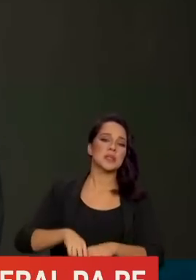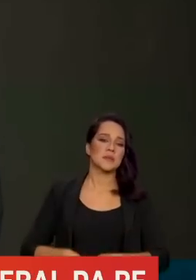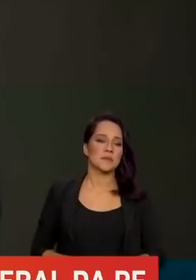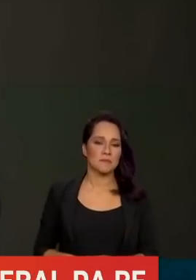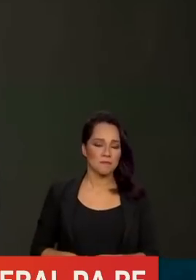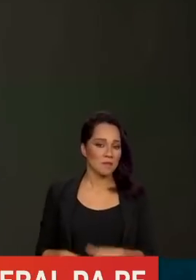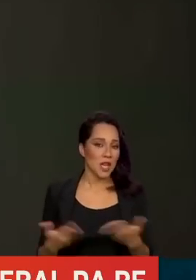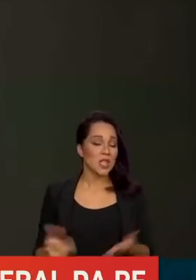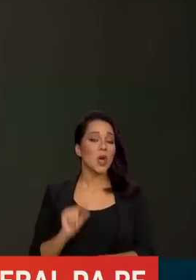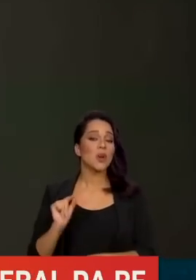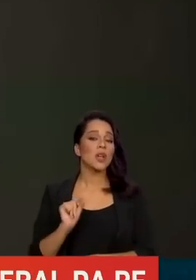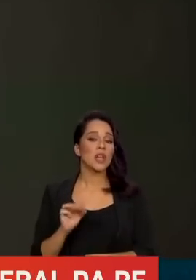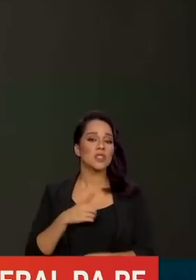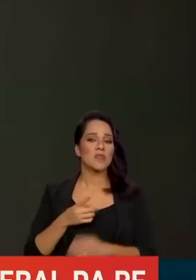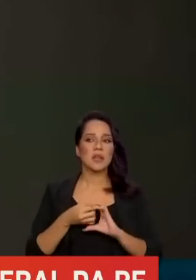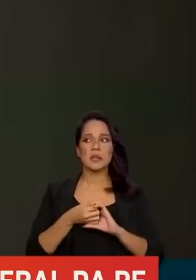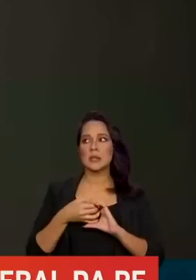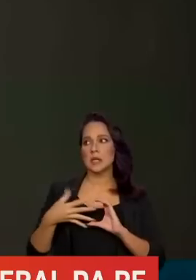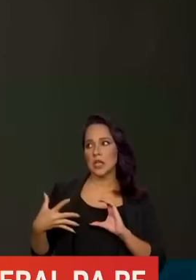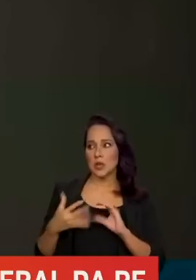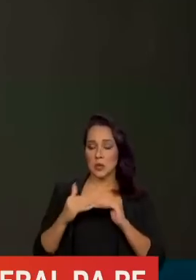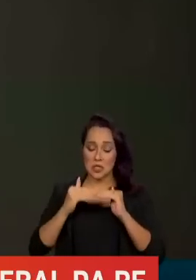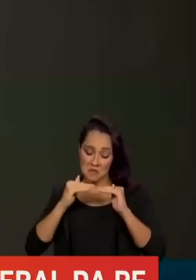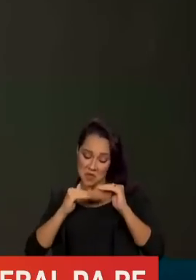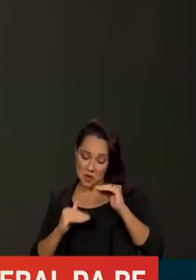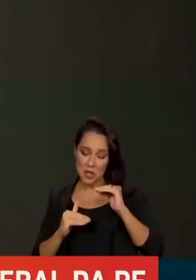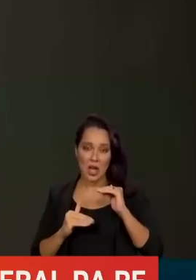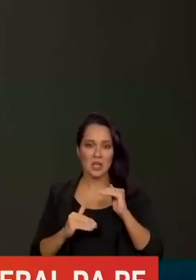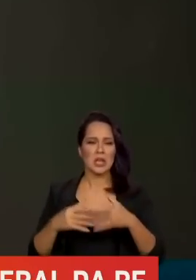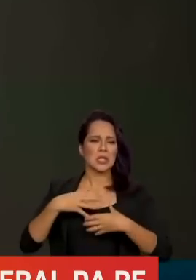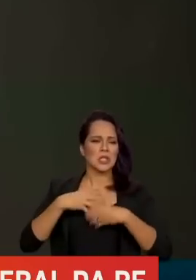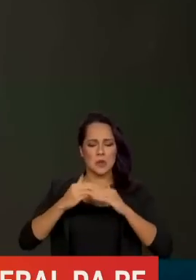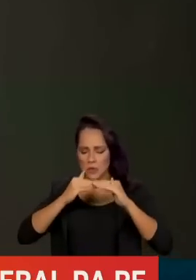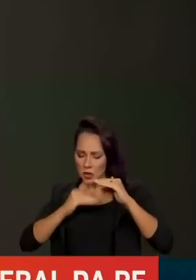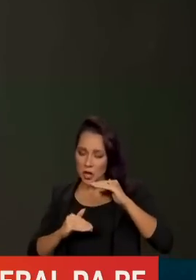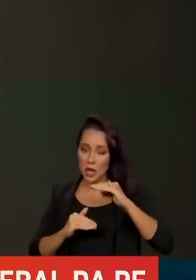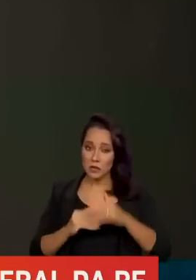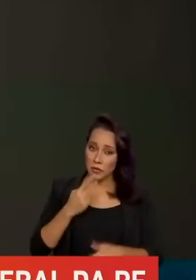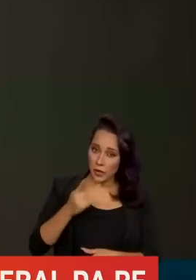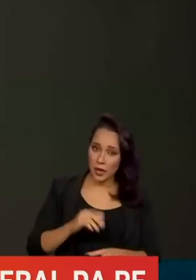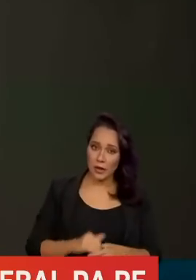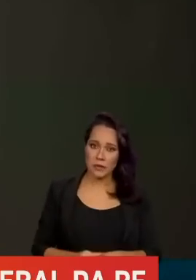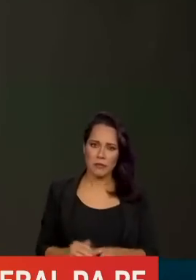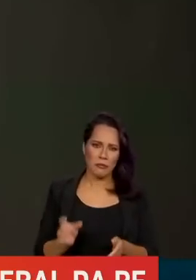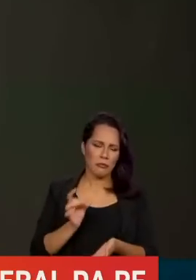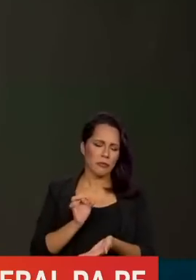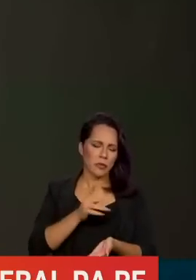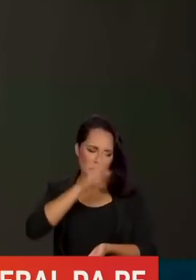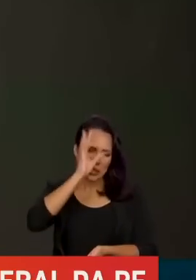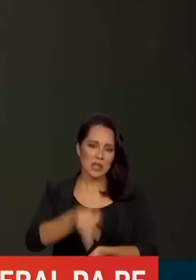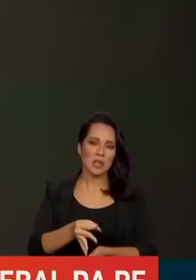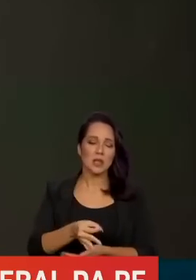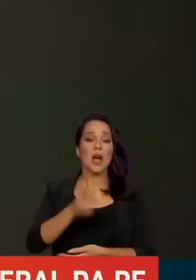Então quem tiver síndrome de inferioridade complexo inferioridade eu diria sem medo de errar